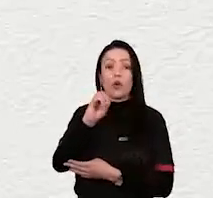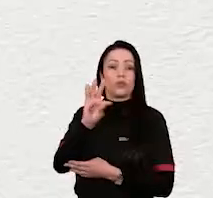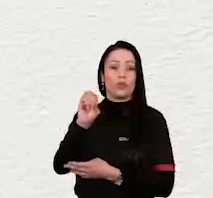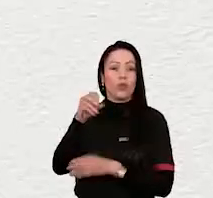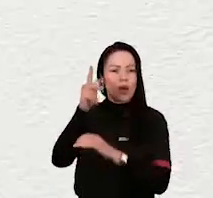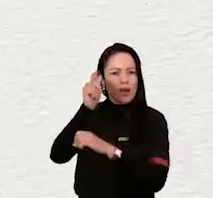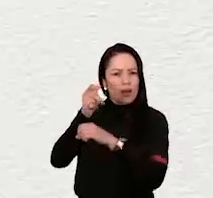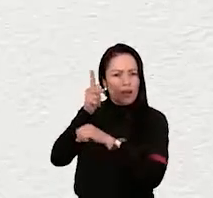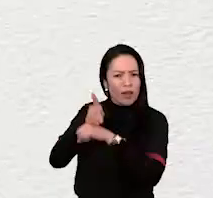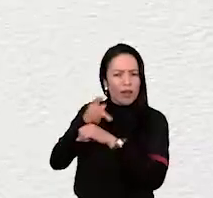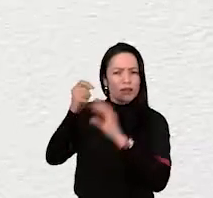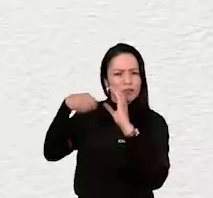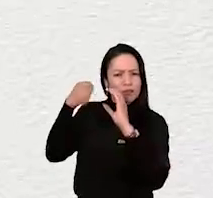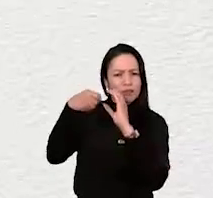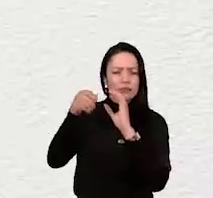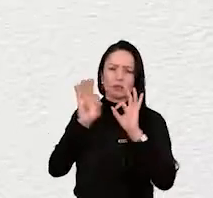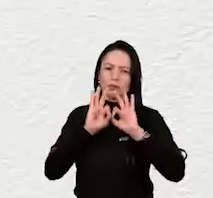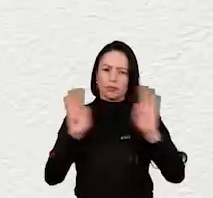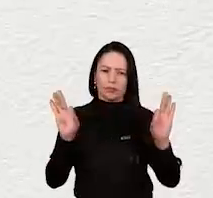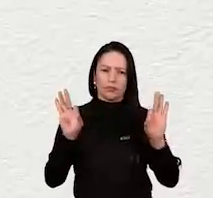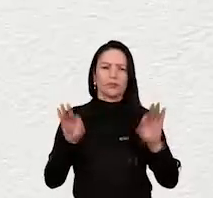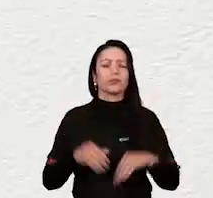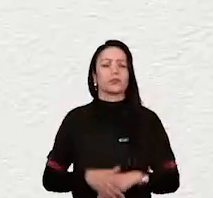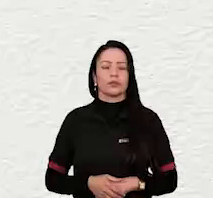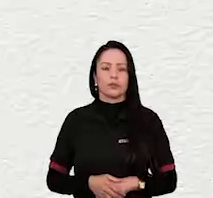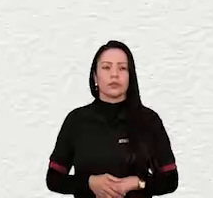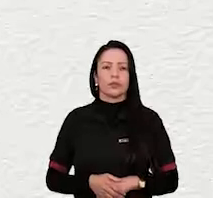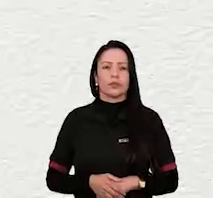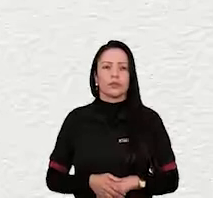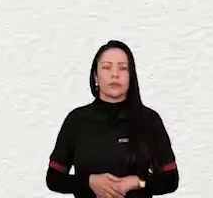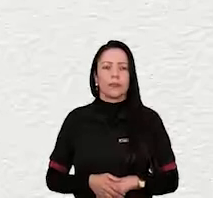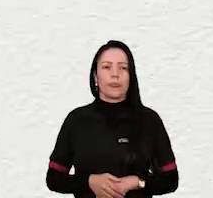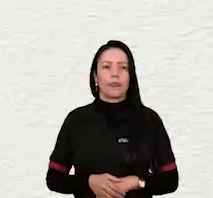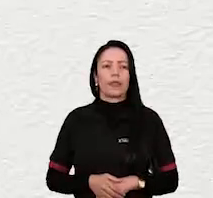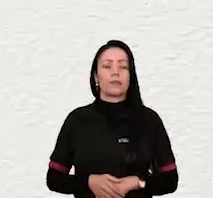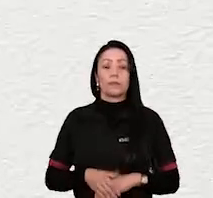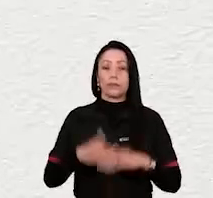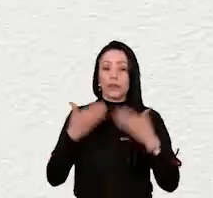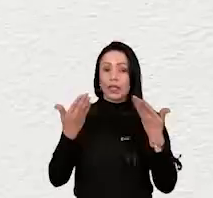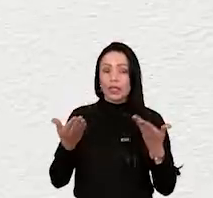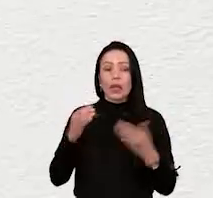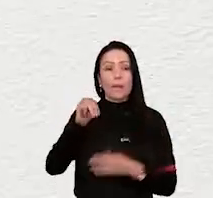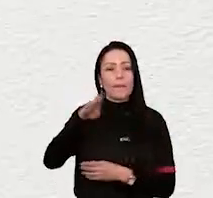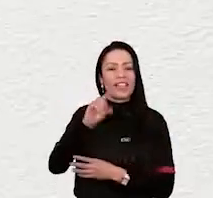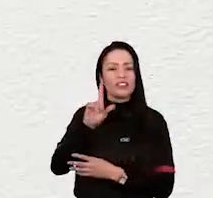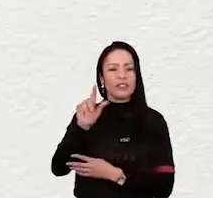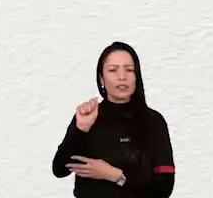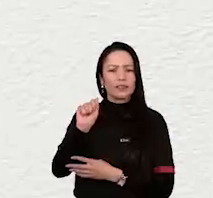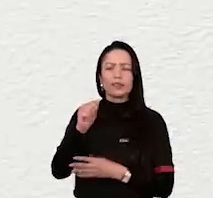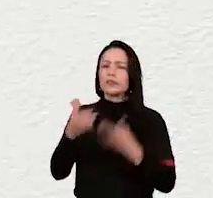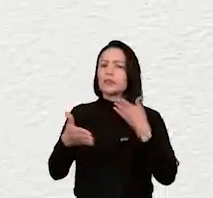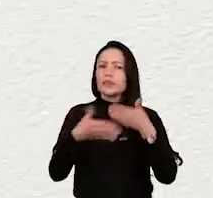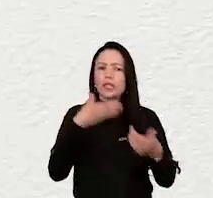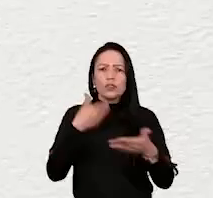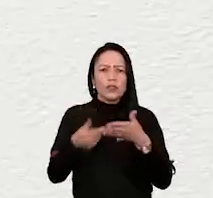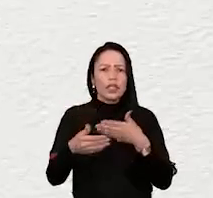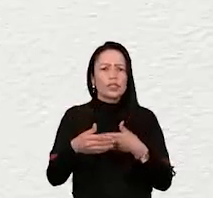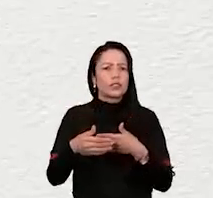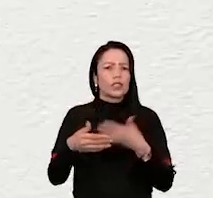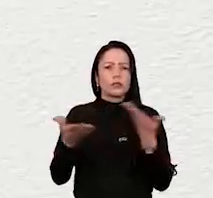ponto. Né, principalmente para acessar. Então, a autoendoscopia, quando a gente fala em orelha média, independente de ser